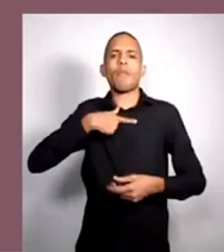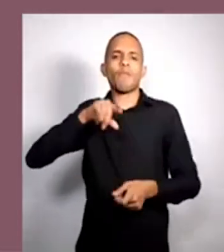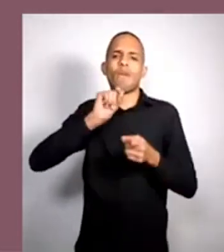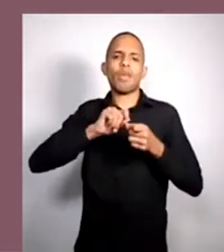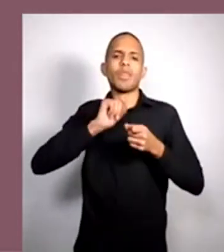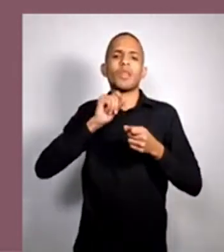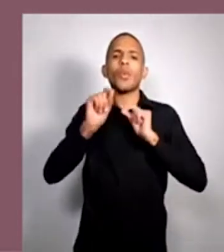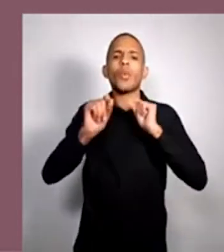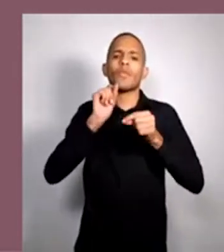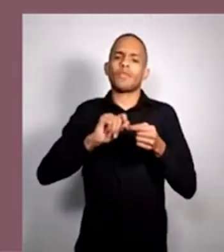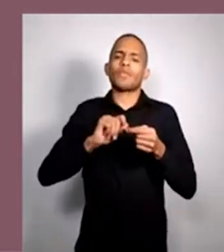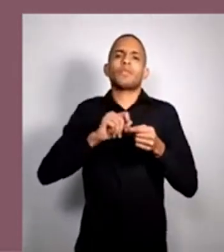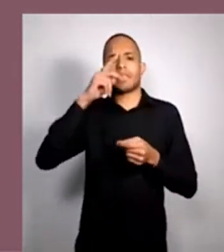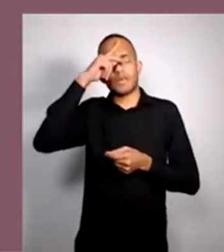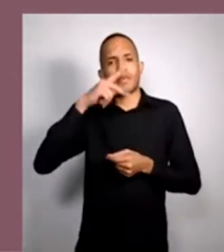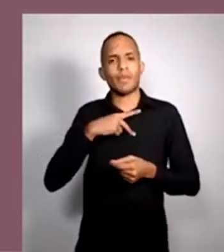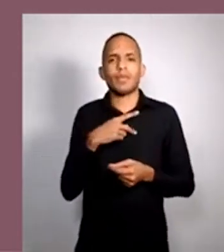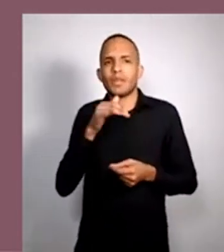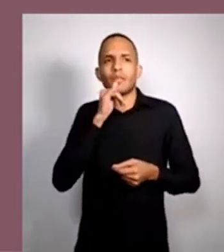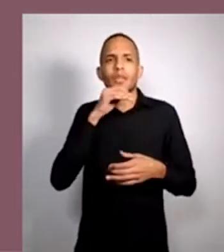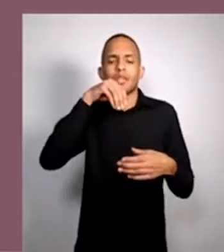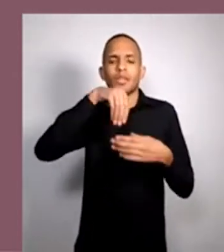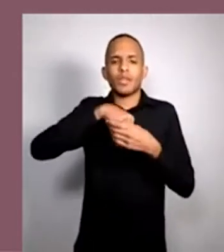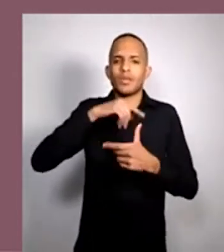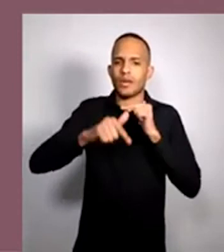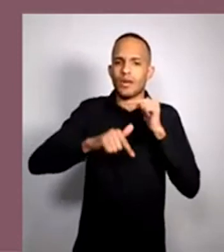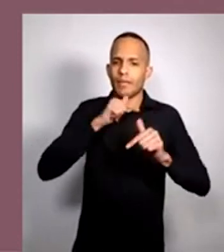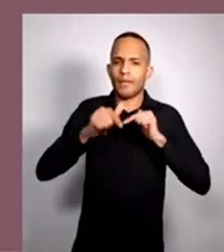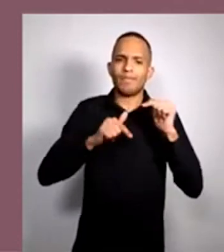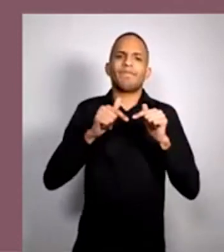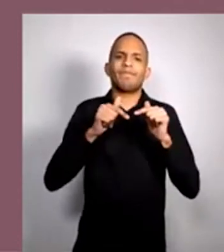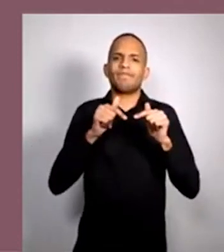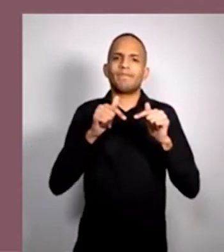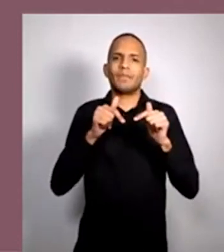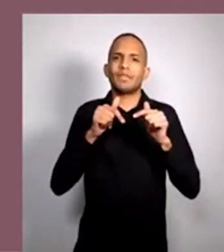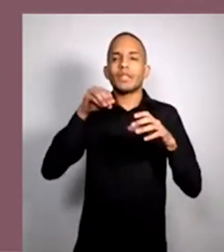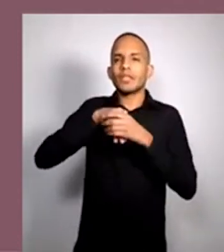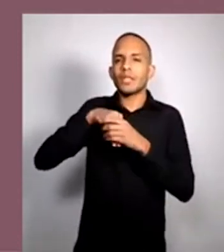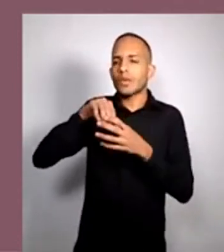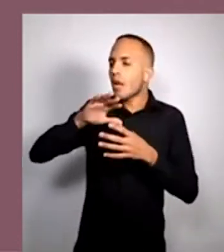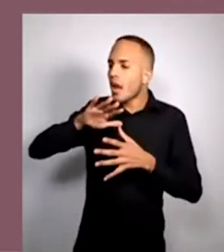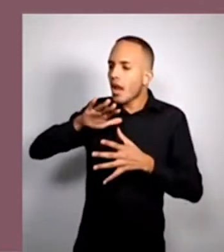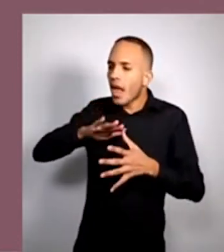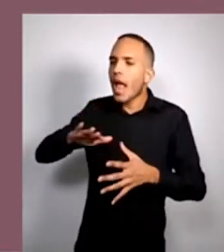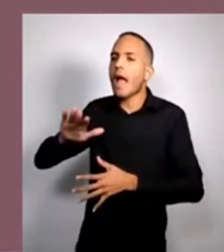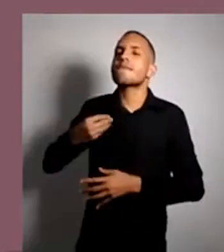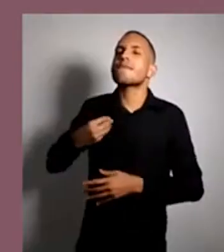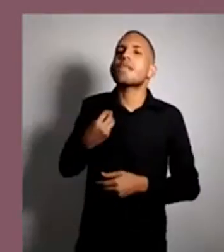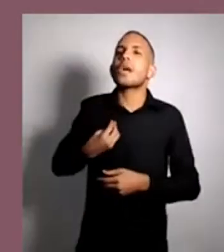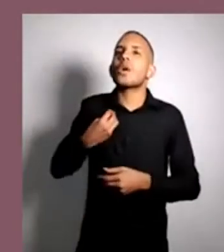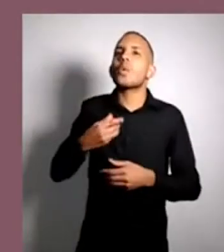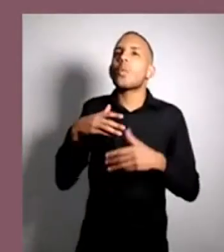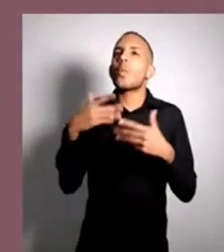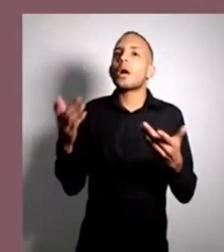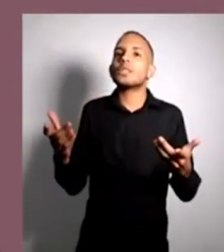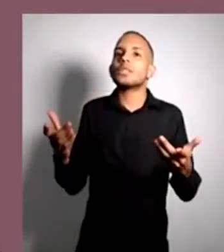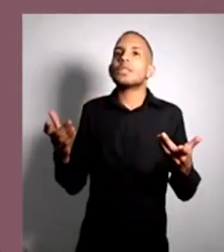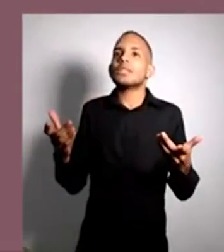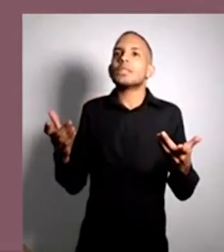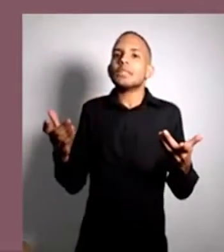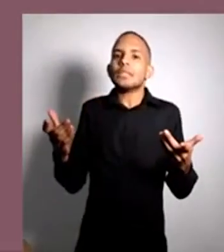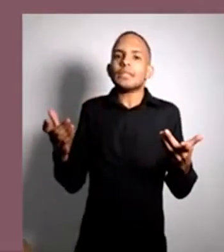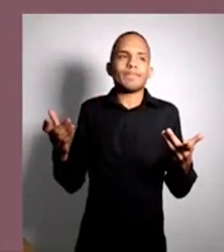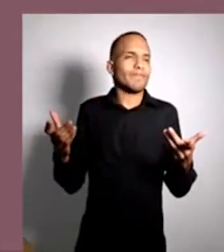efetivamente dentro da minha esfera, porque é isso, dentro da sua esfera, qual é o seu campo de atuação? É